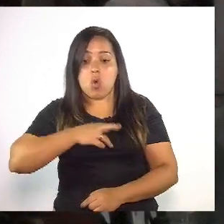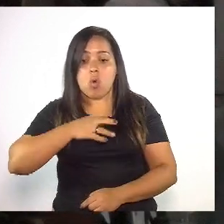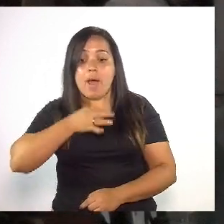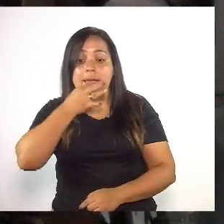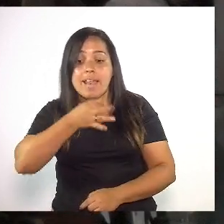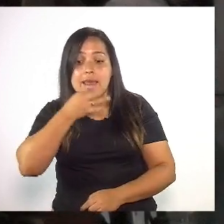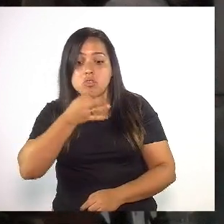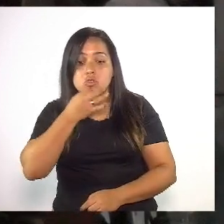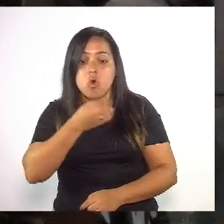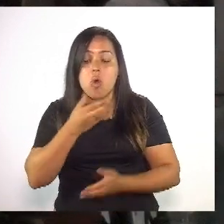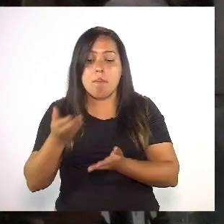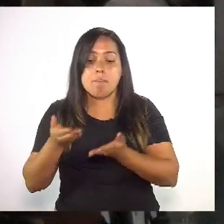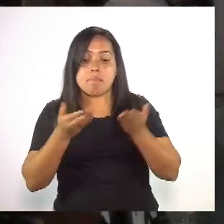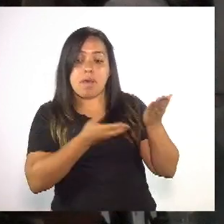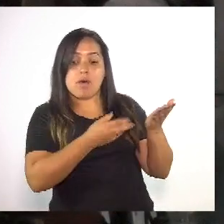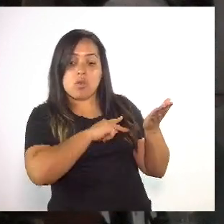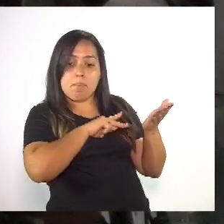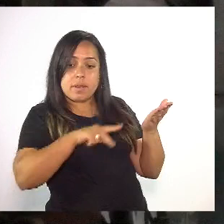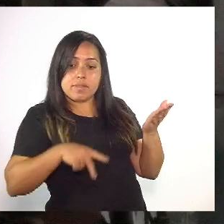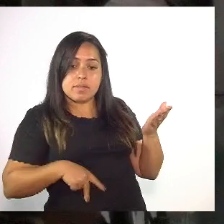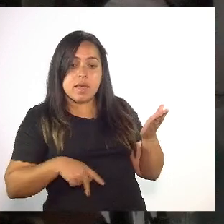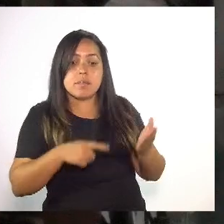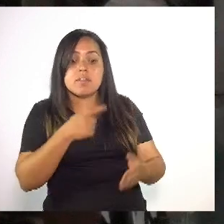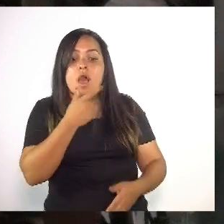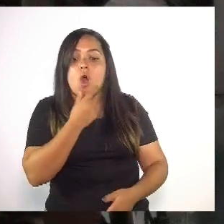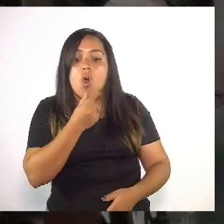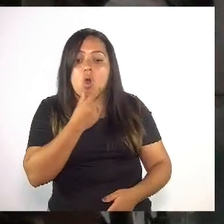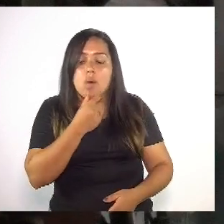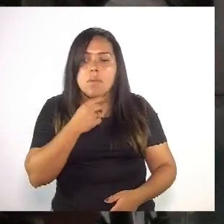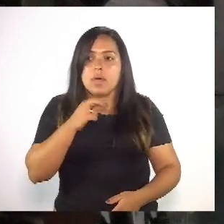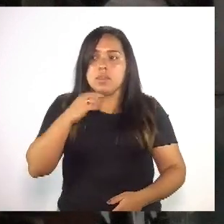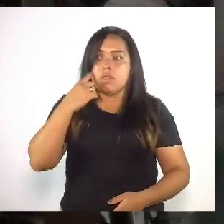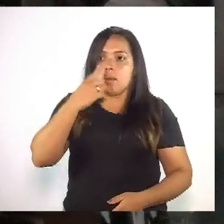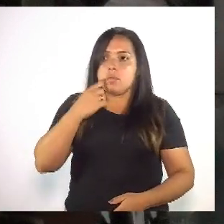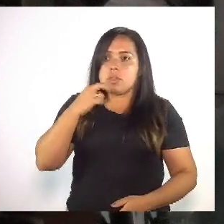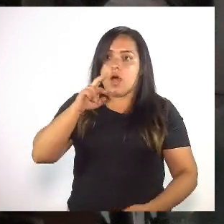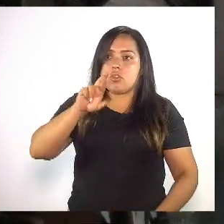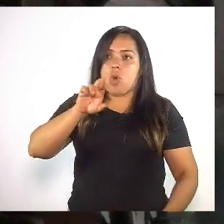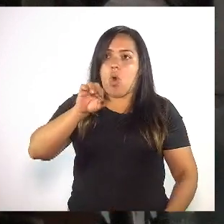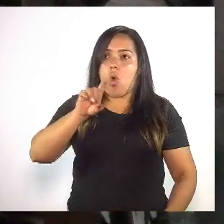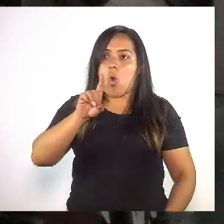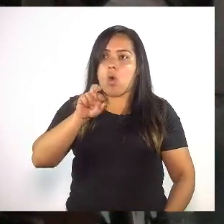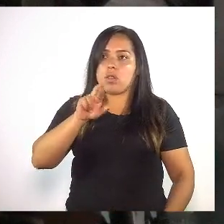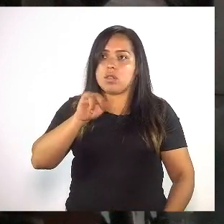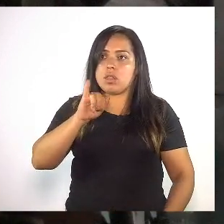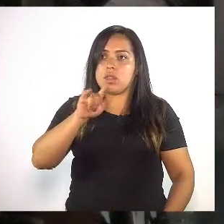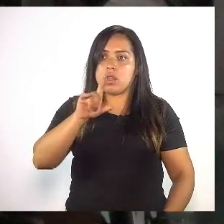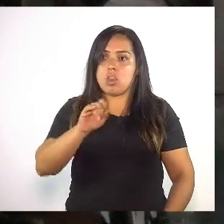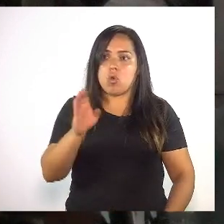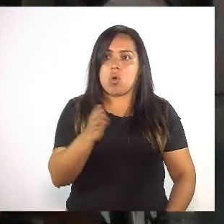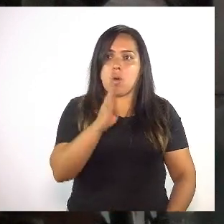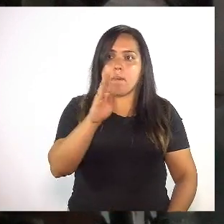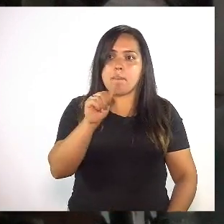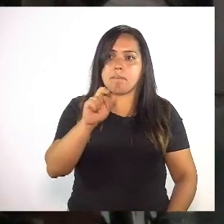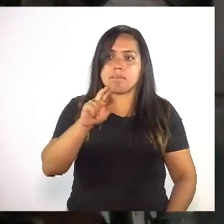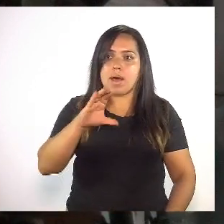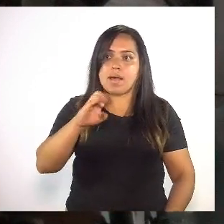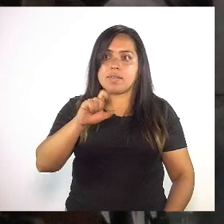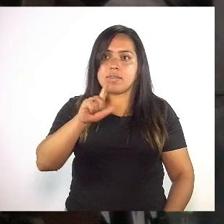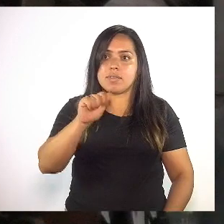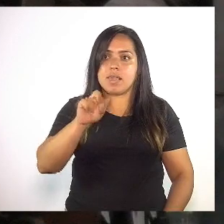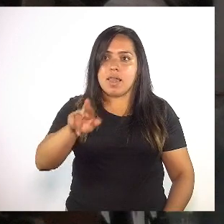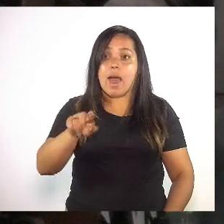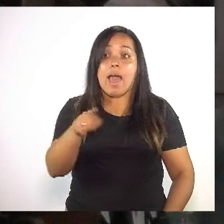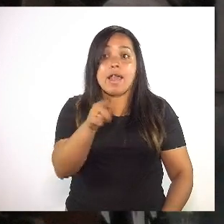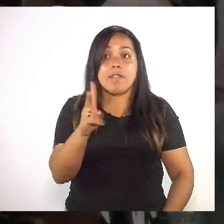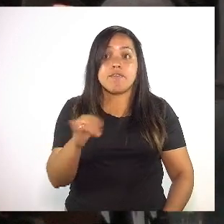presidência ao deputado Rodrigo Bacelar para que ele possa relatar os pareceres, as proposições da pauta. Com a palavra, o